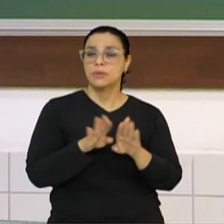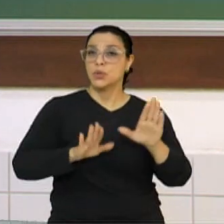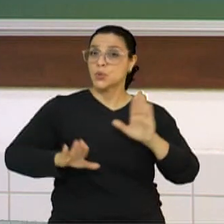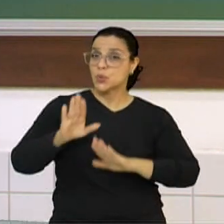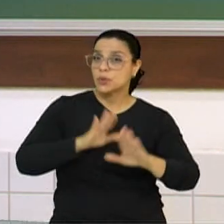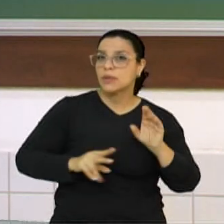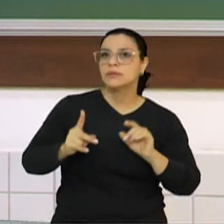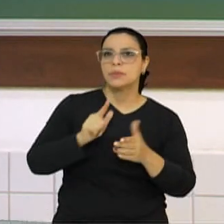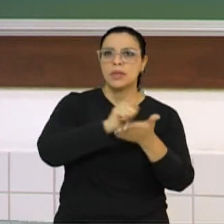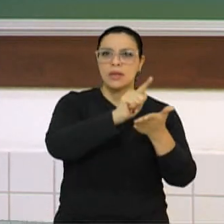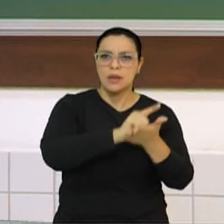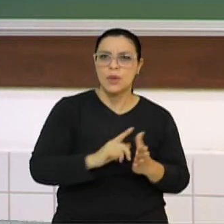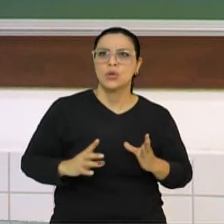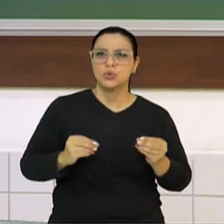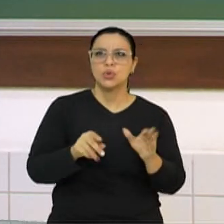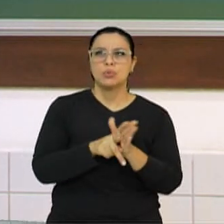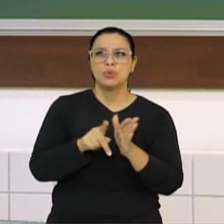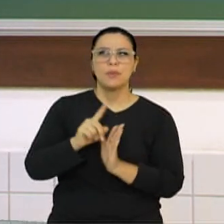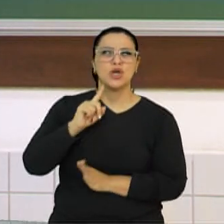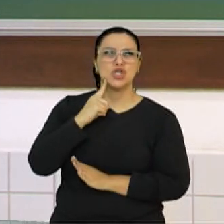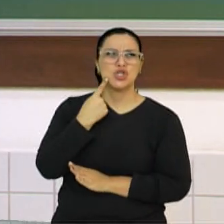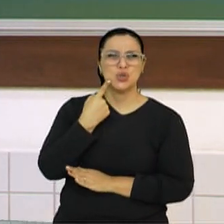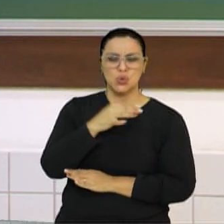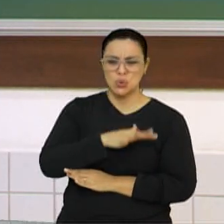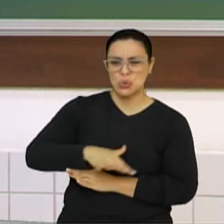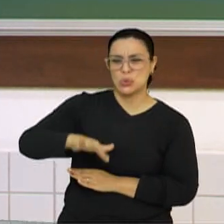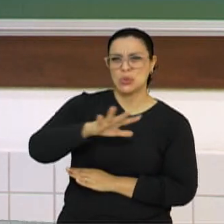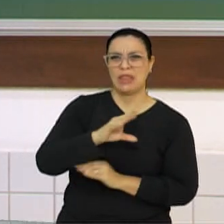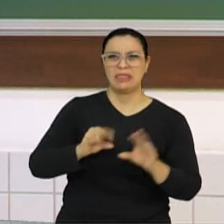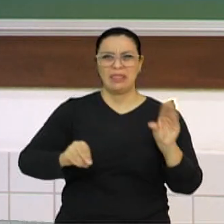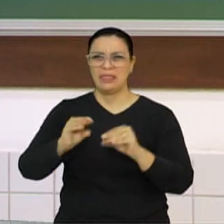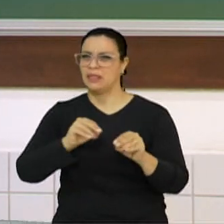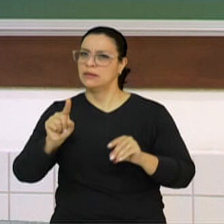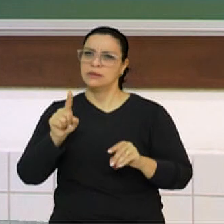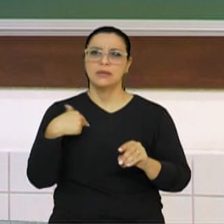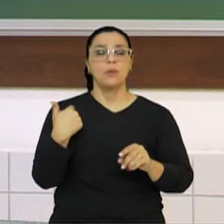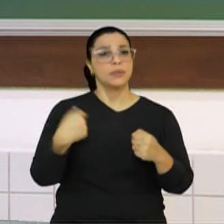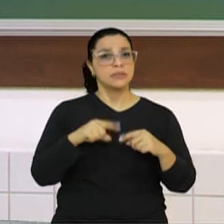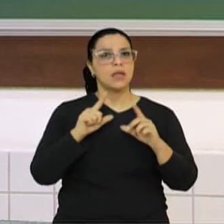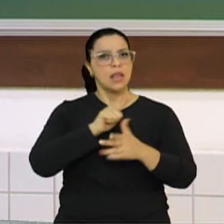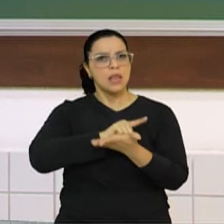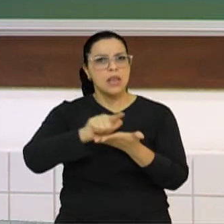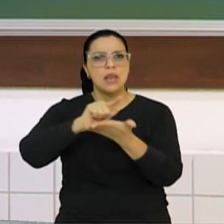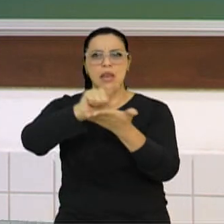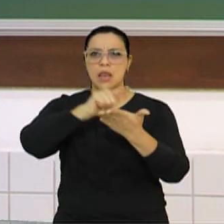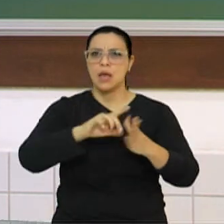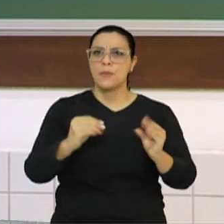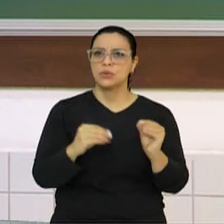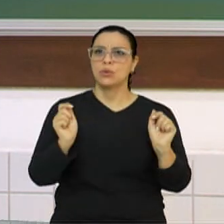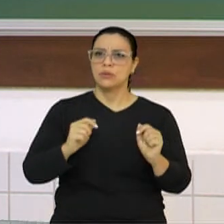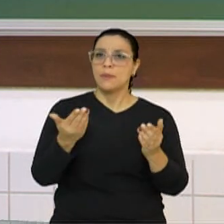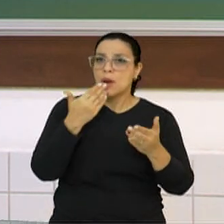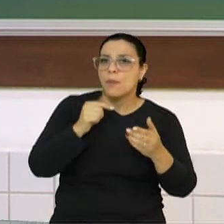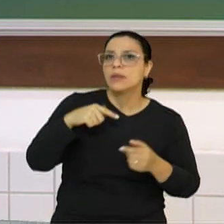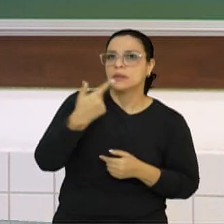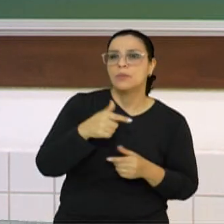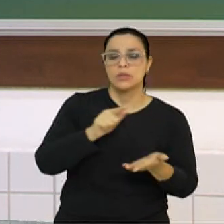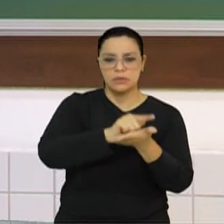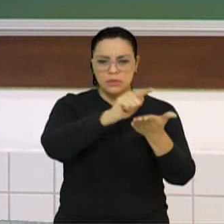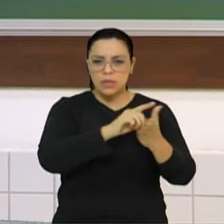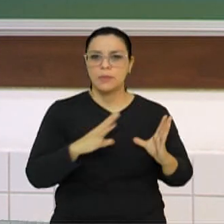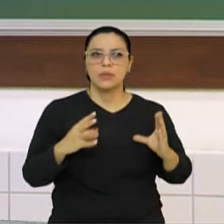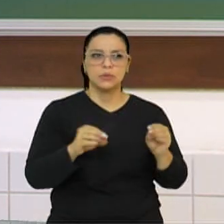Cuidado, sempre higienizando, né? Procura não deixar na superfície aquilo que vai ser comido, tal, né? Para que seja feito também com bastante higiene,